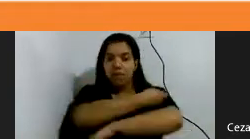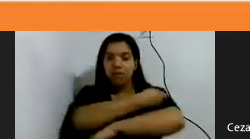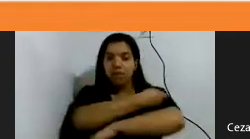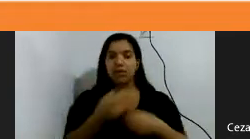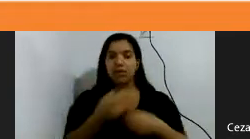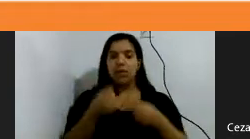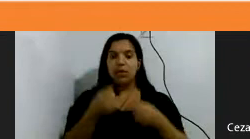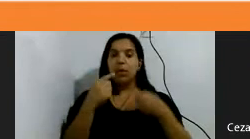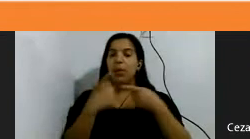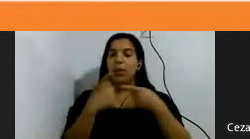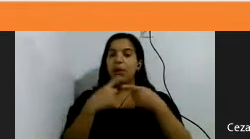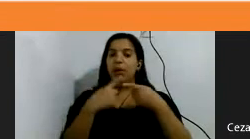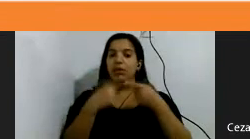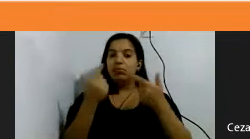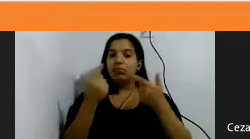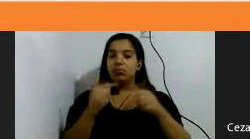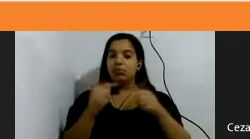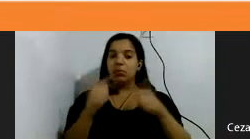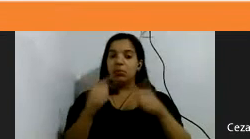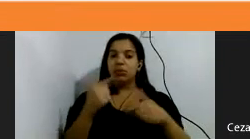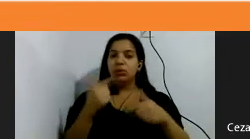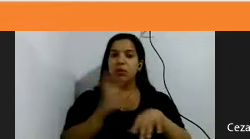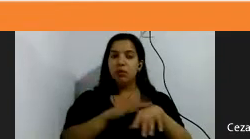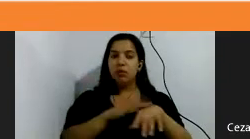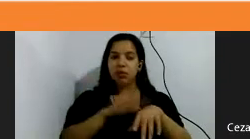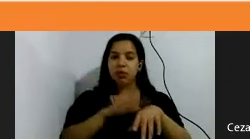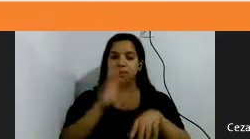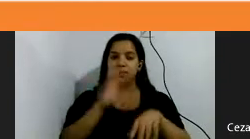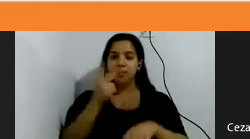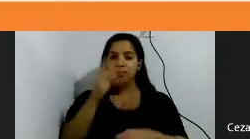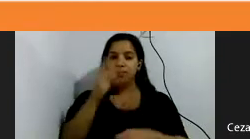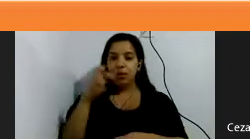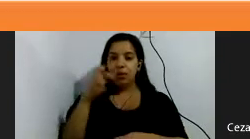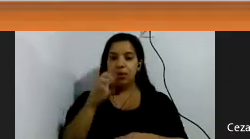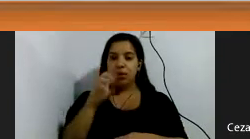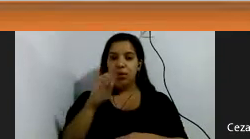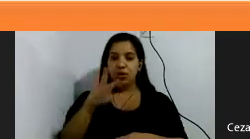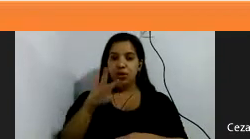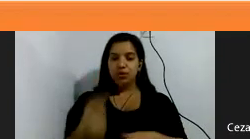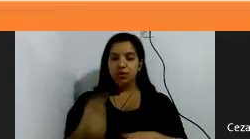para que não tenha a doença hemolítica do recém-nascido.